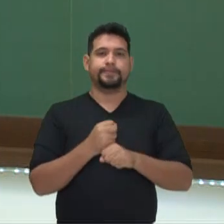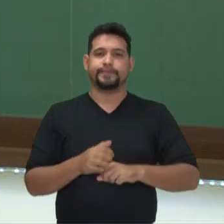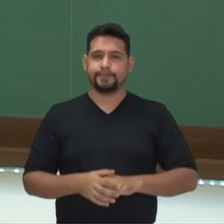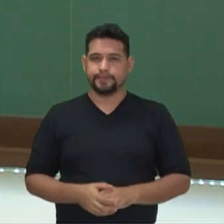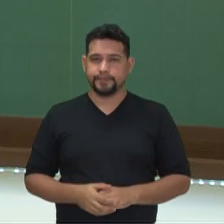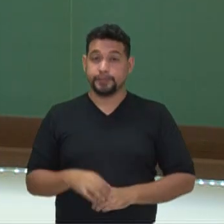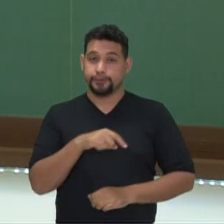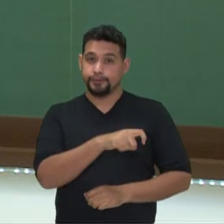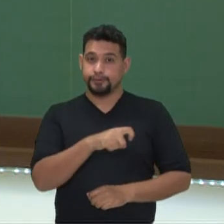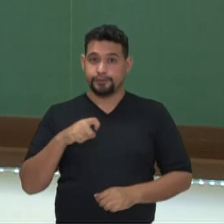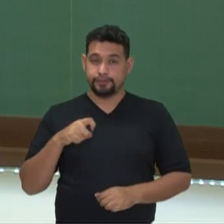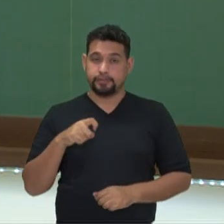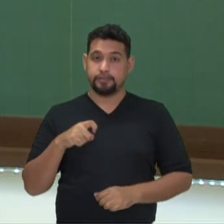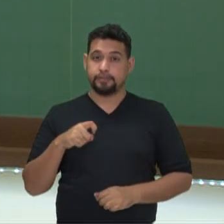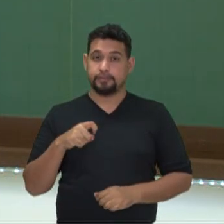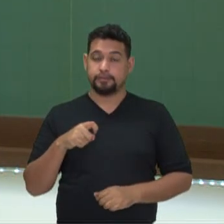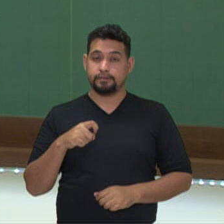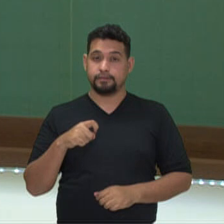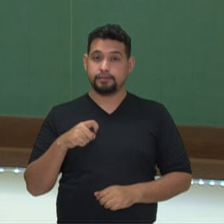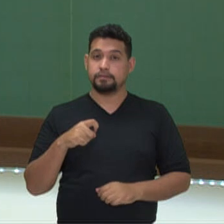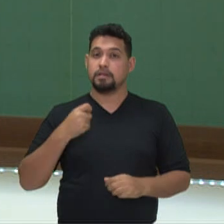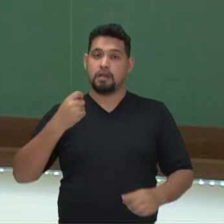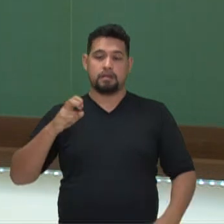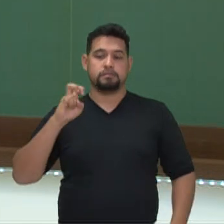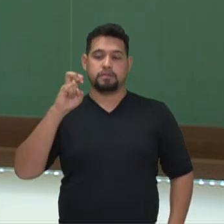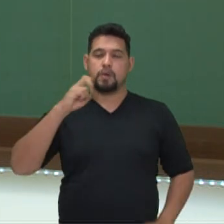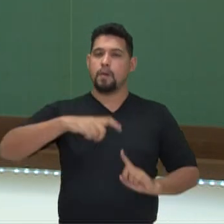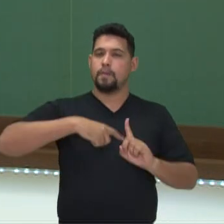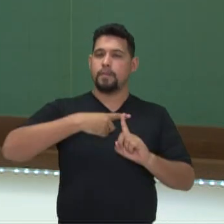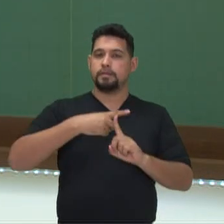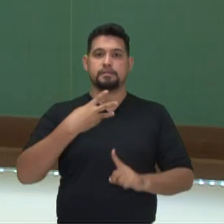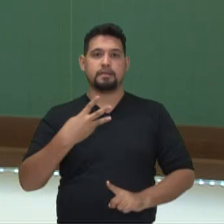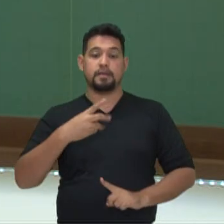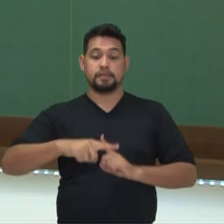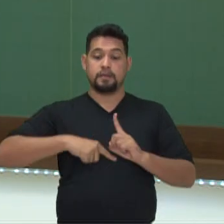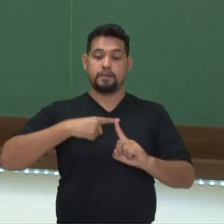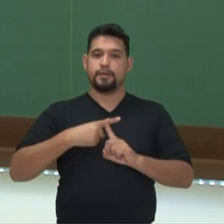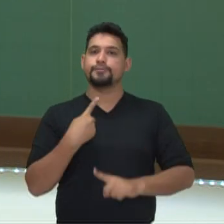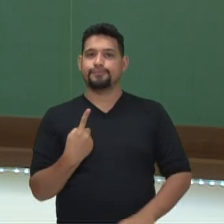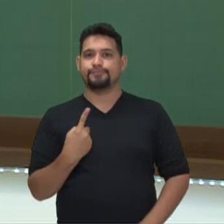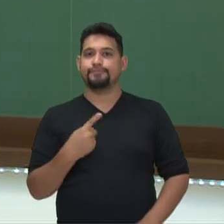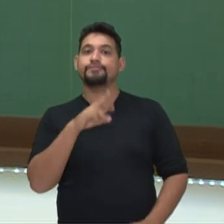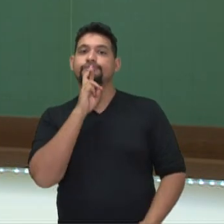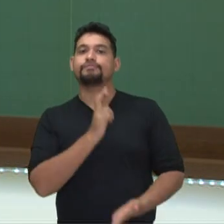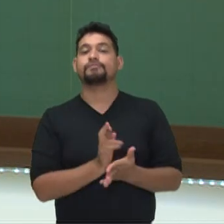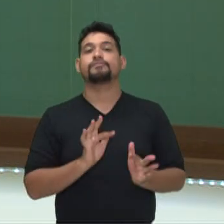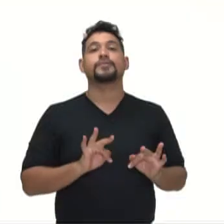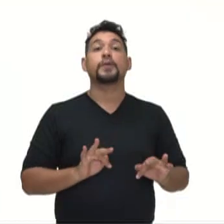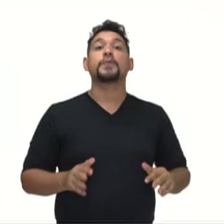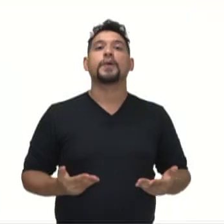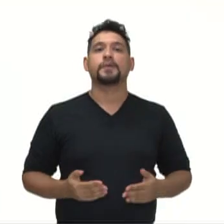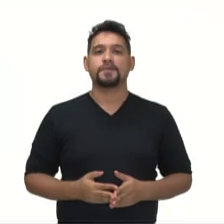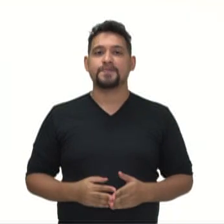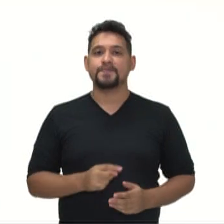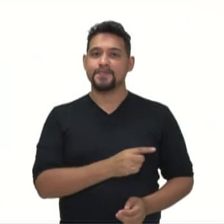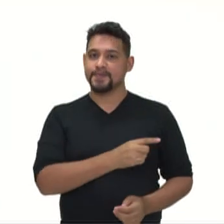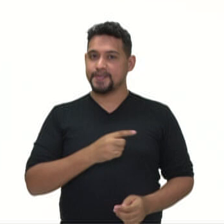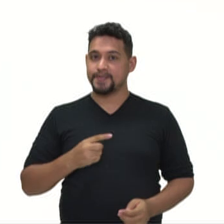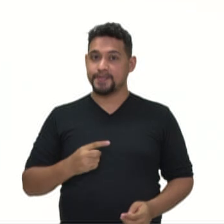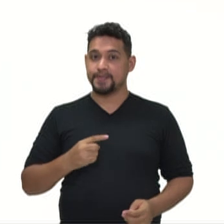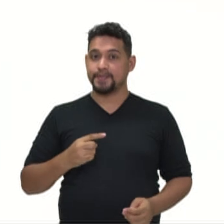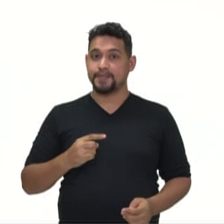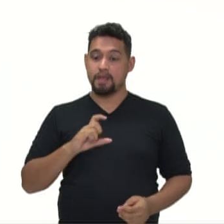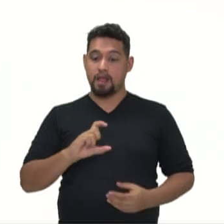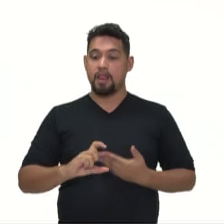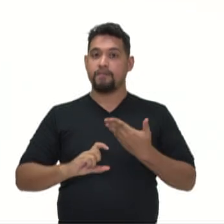fazer x elevado a 5 mais 3 mais 1. Resultado final, x elevado à